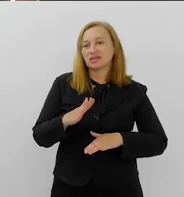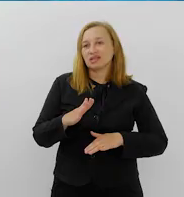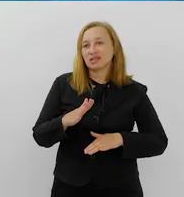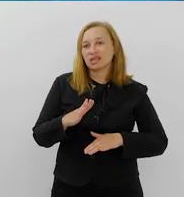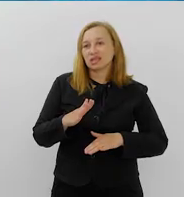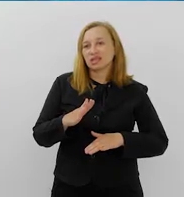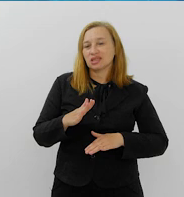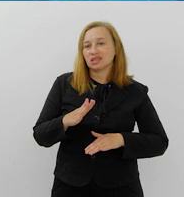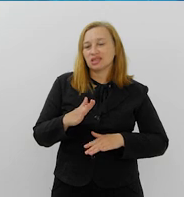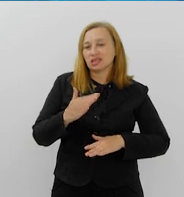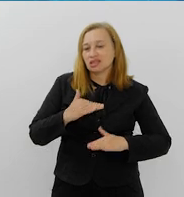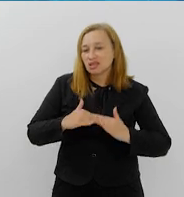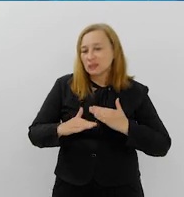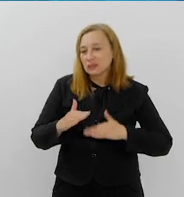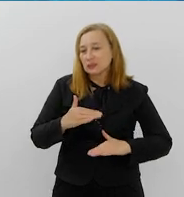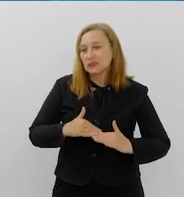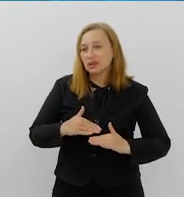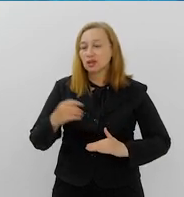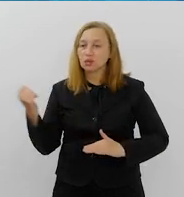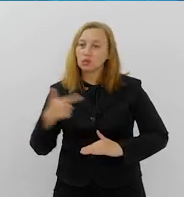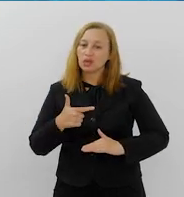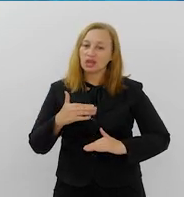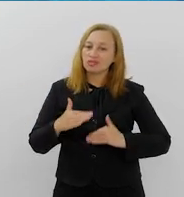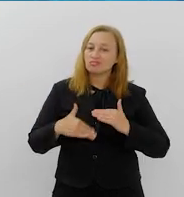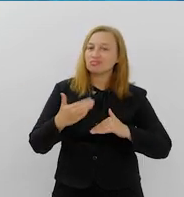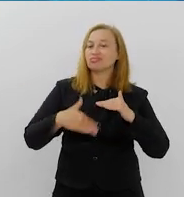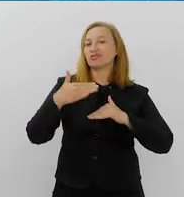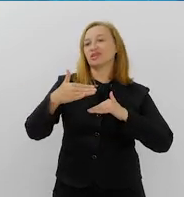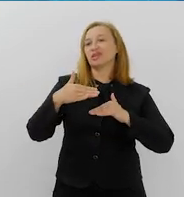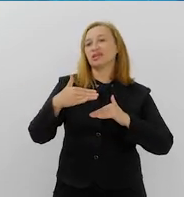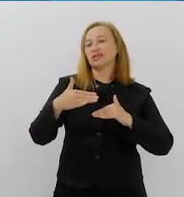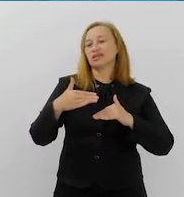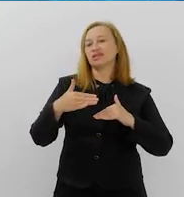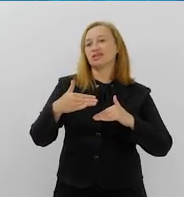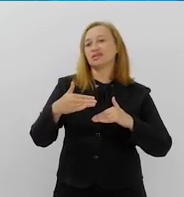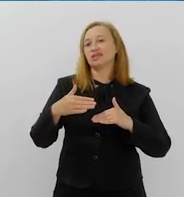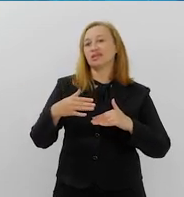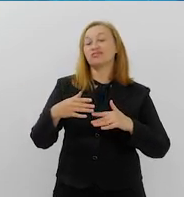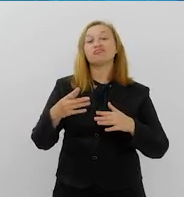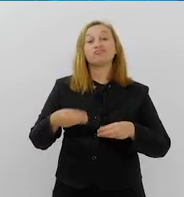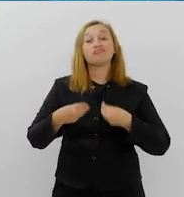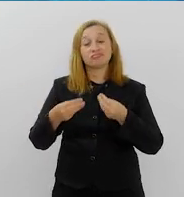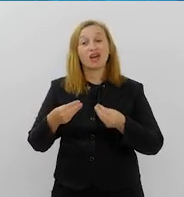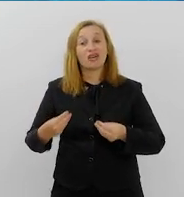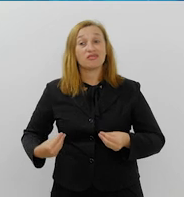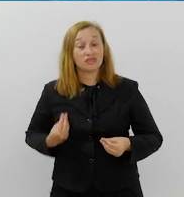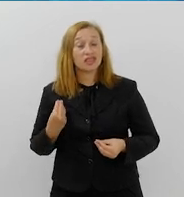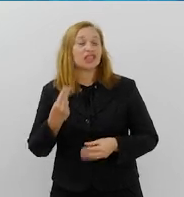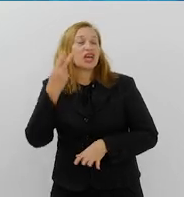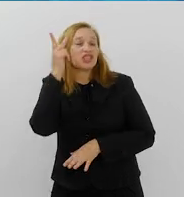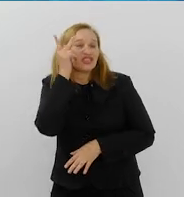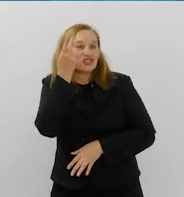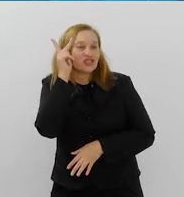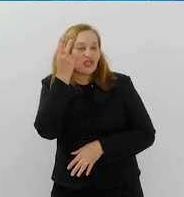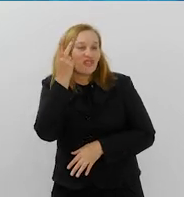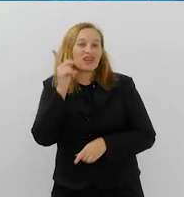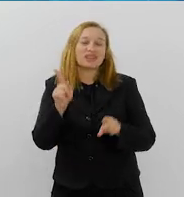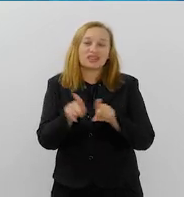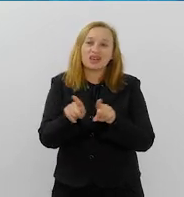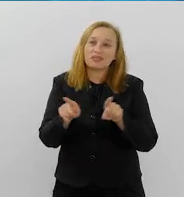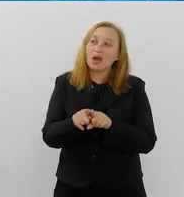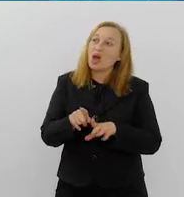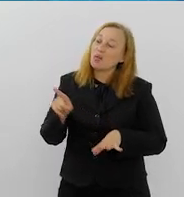estar com esses que tem muito para frente aí, traz muita vida, traz muita alegria e traz muita história,